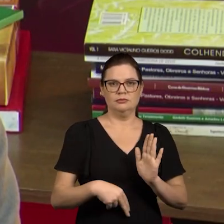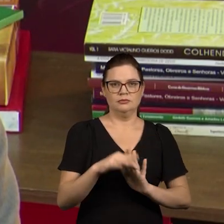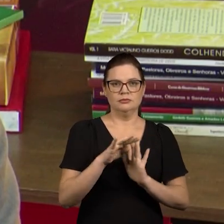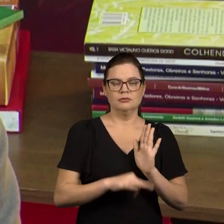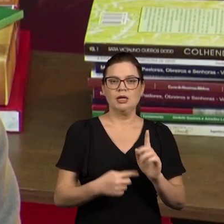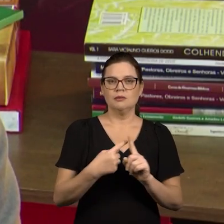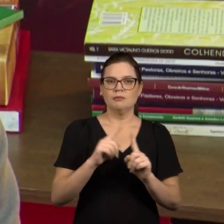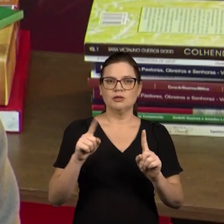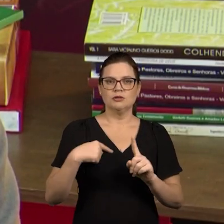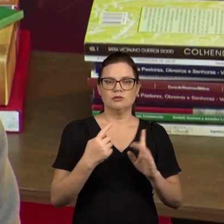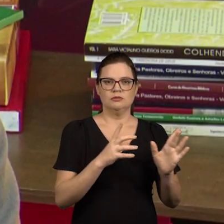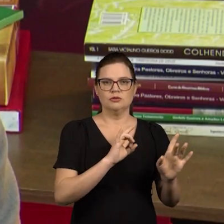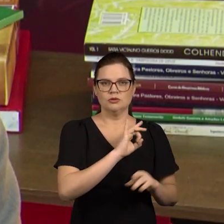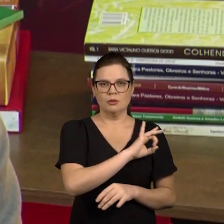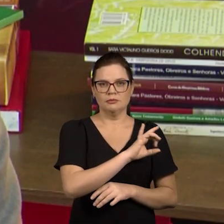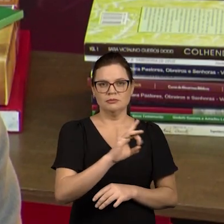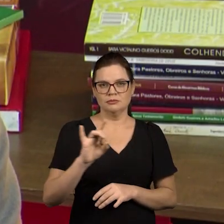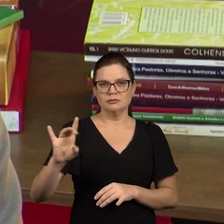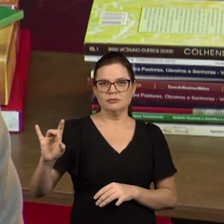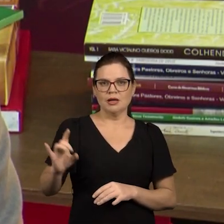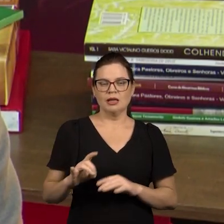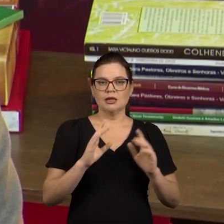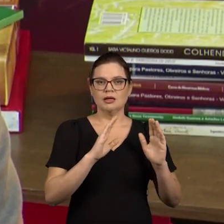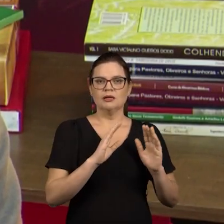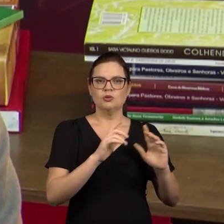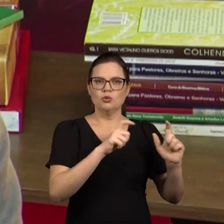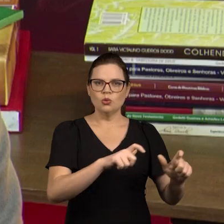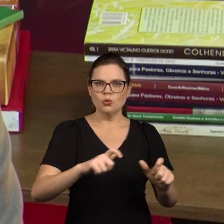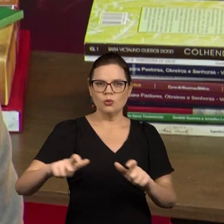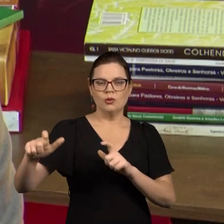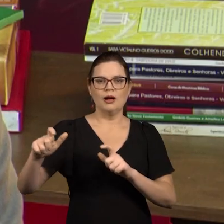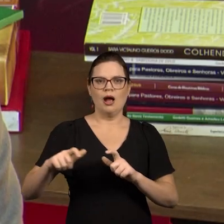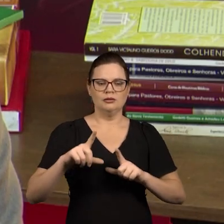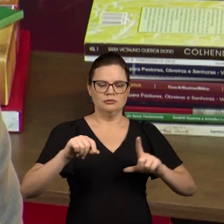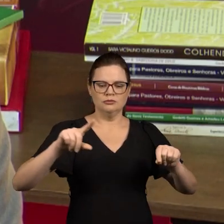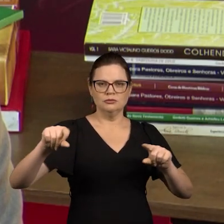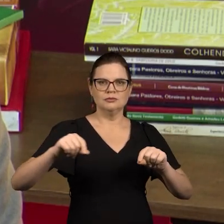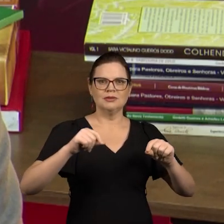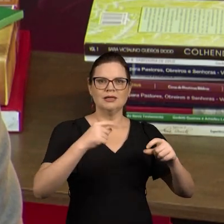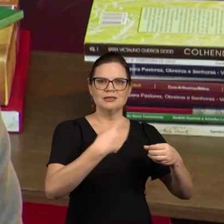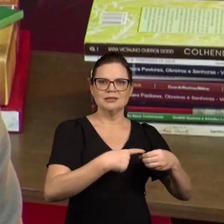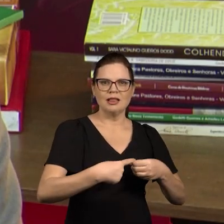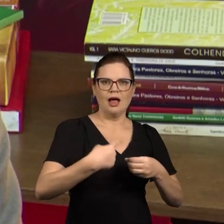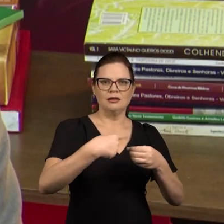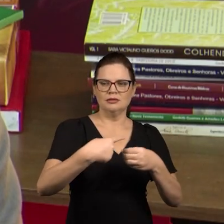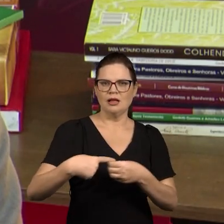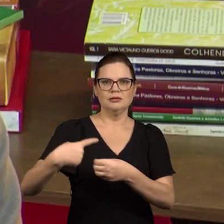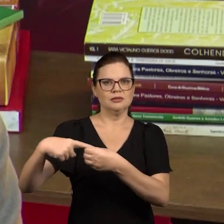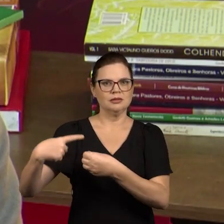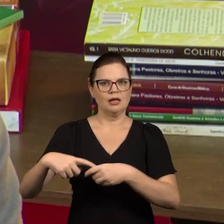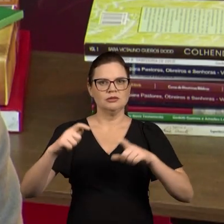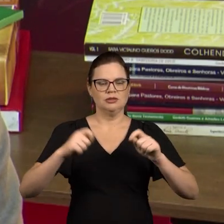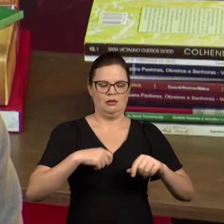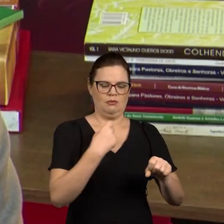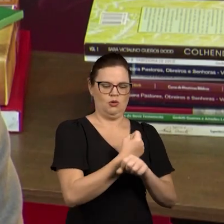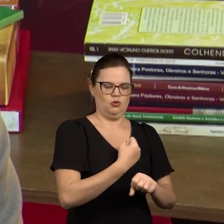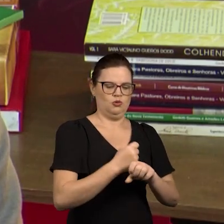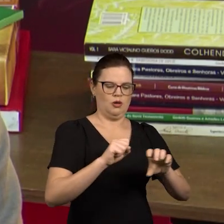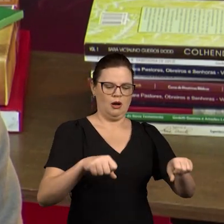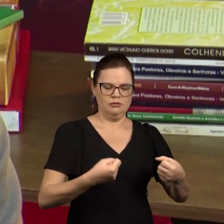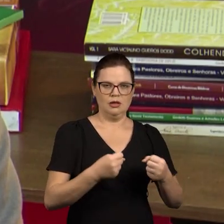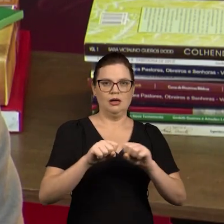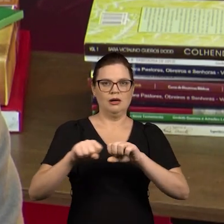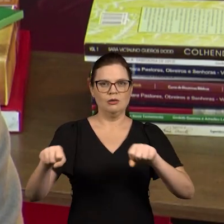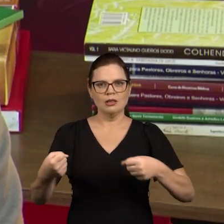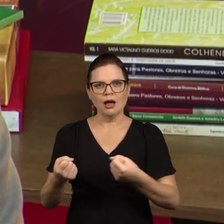que cada um desses altares, cada local que Abraão escolheu para edificar esses altares, nós vamos ver um significado